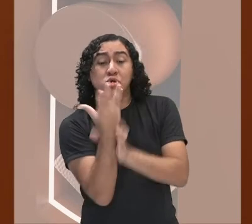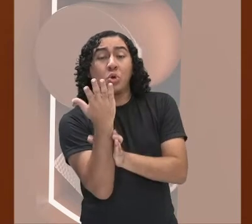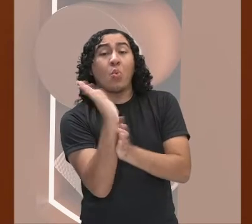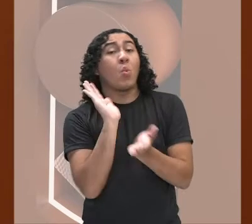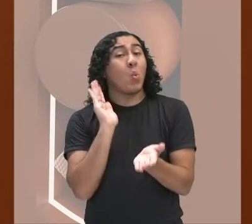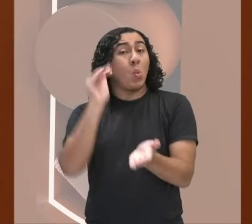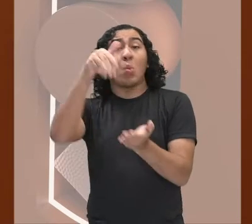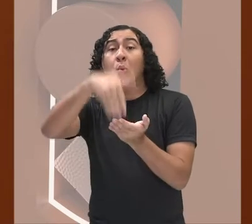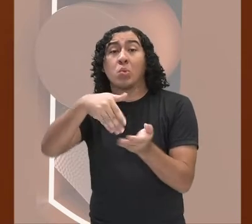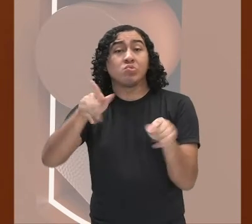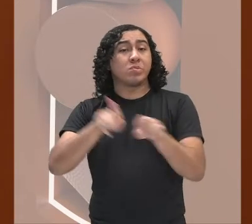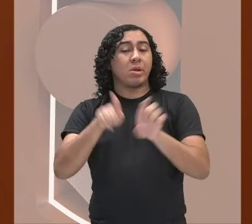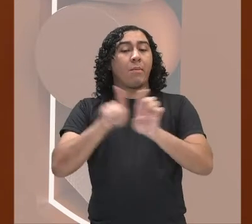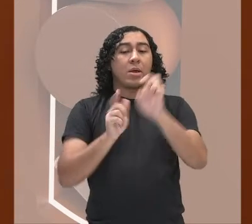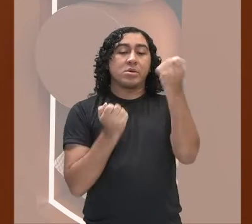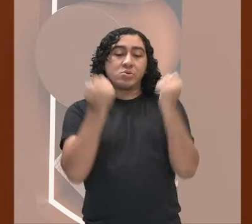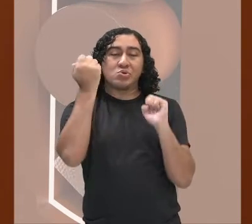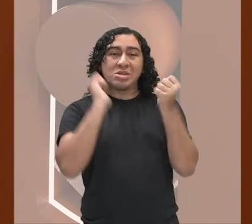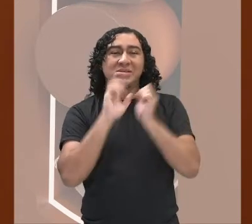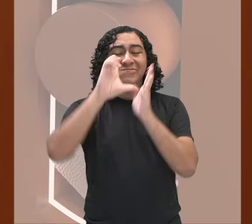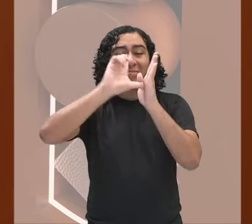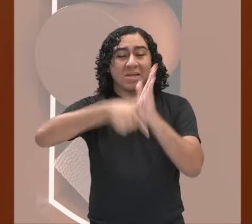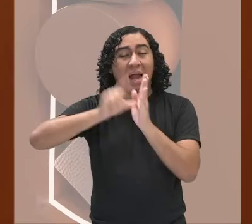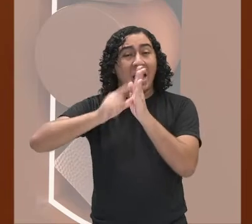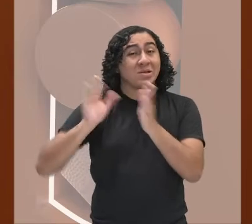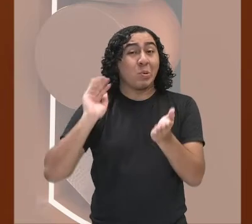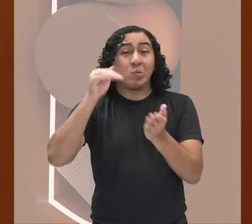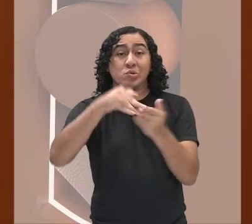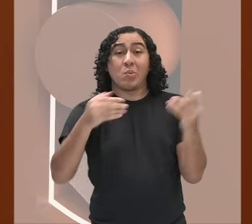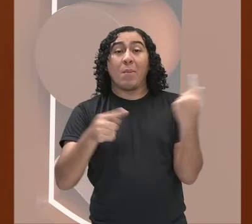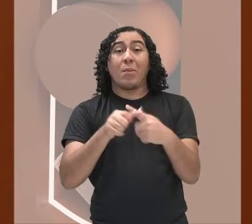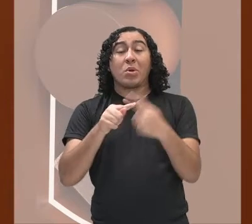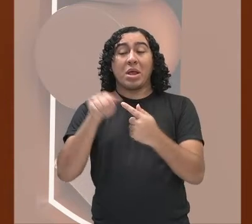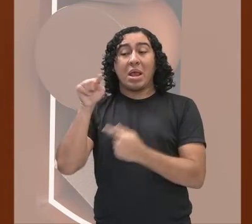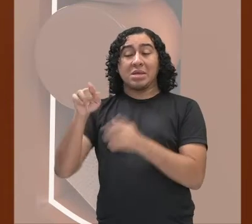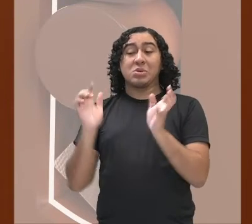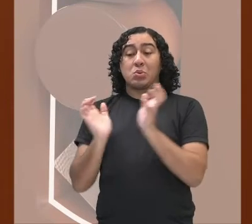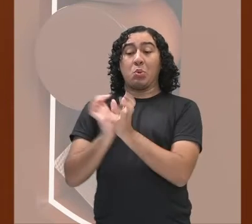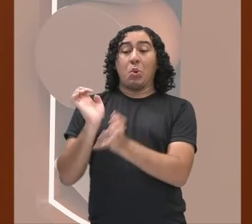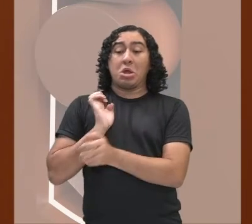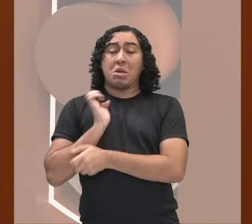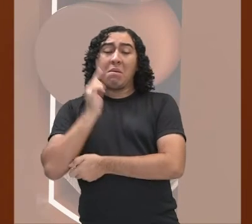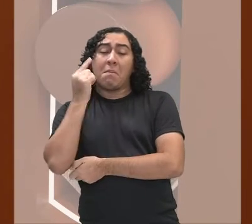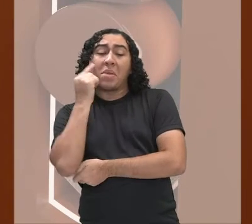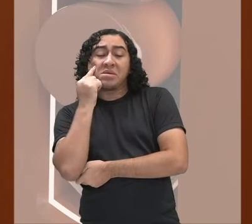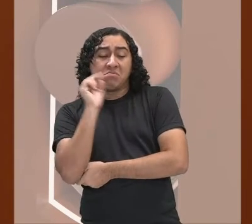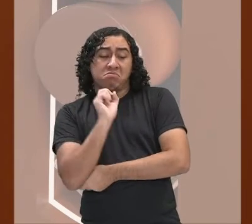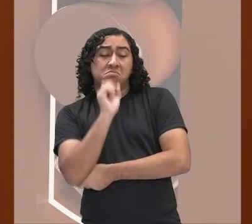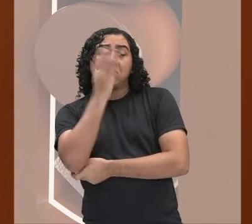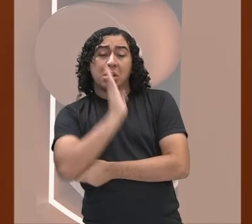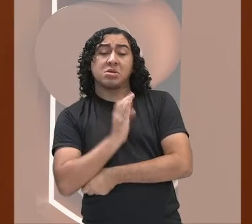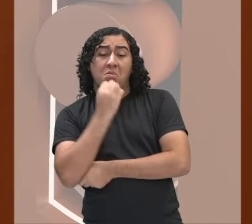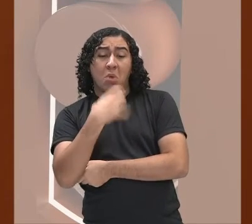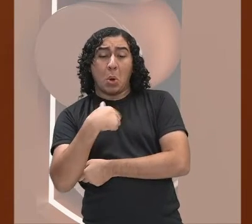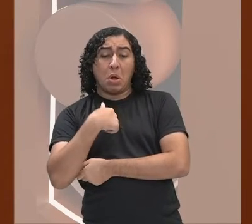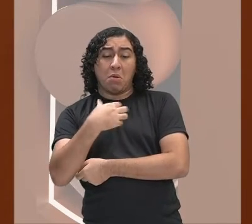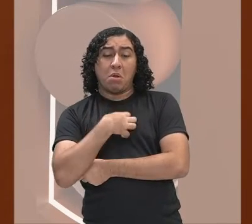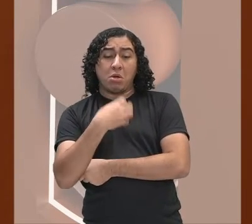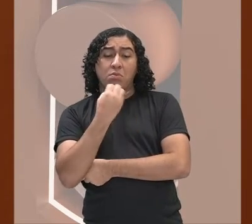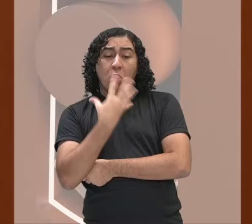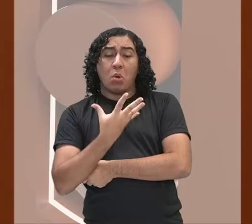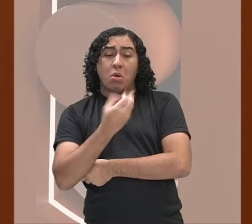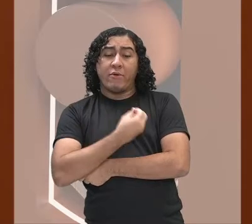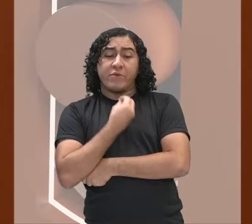se industrializou, porque, como para eles está bom aquela situação, está tranquilo, então não